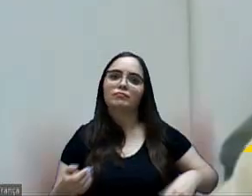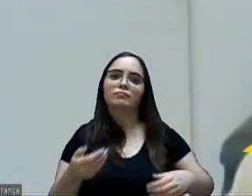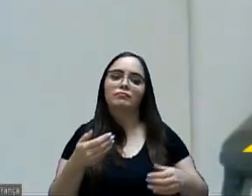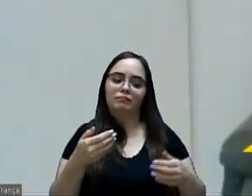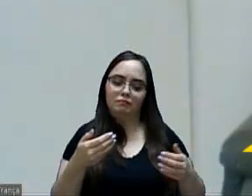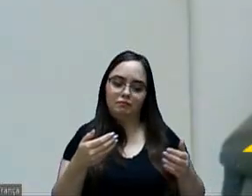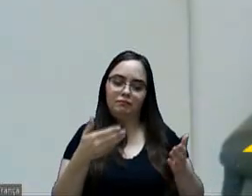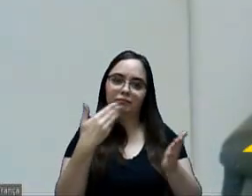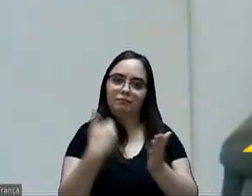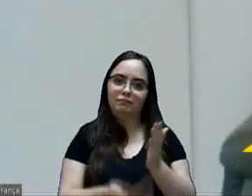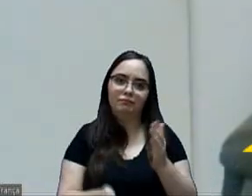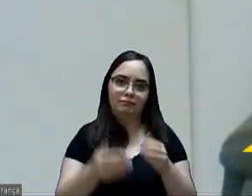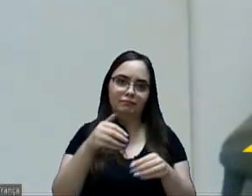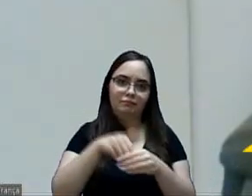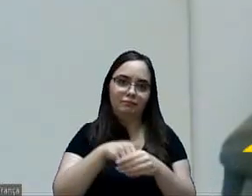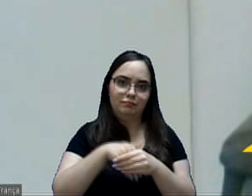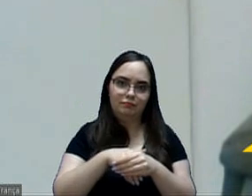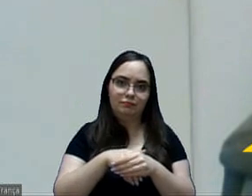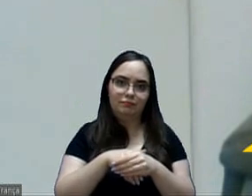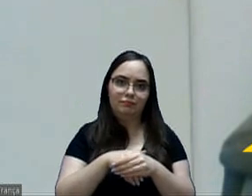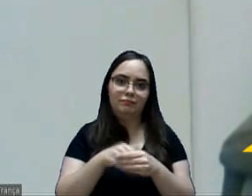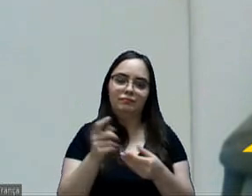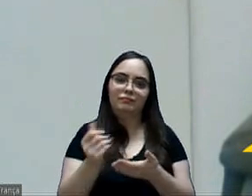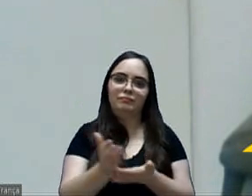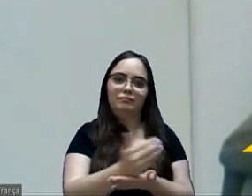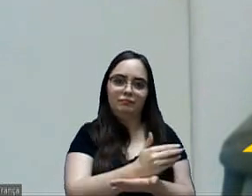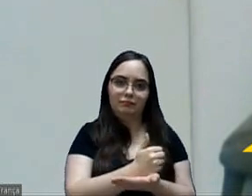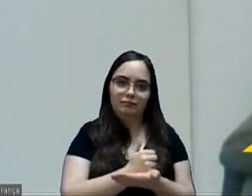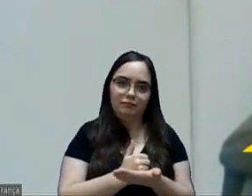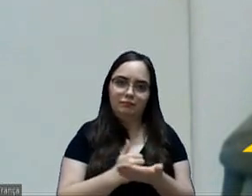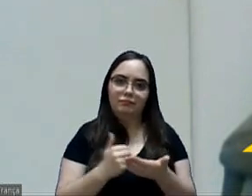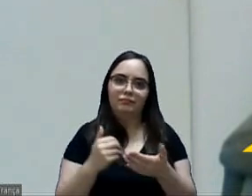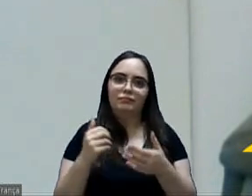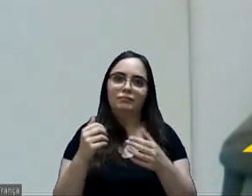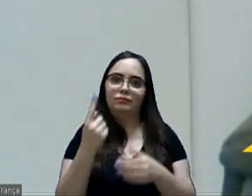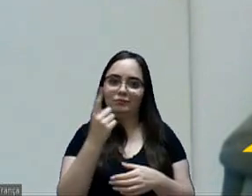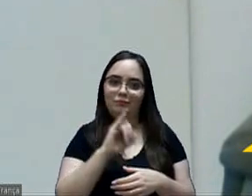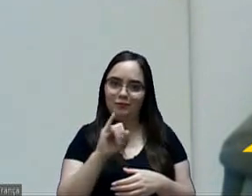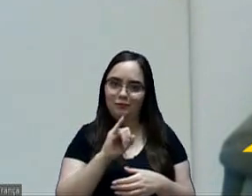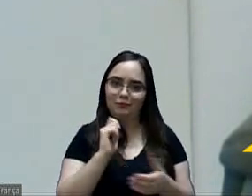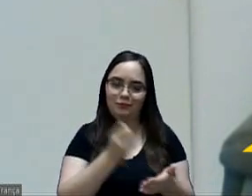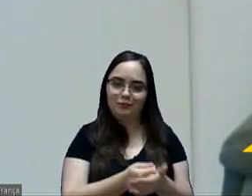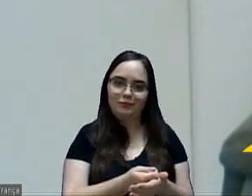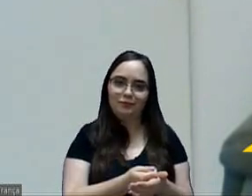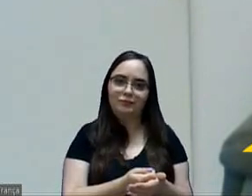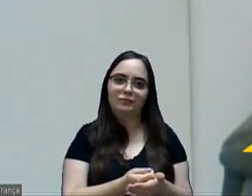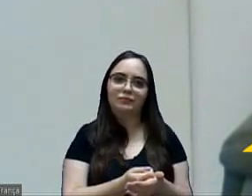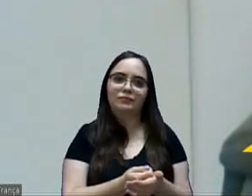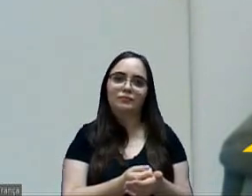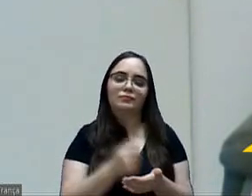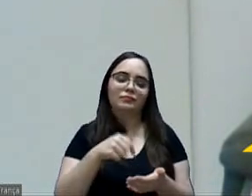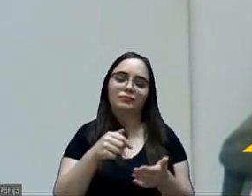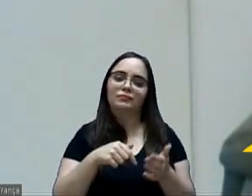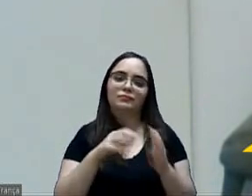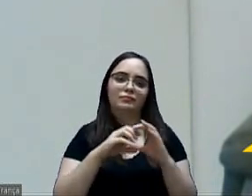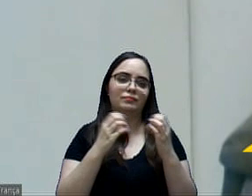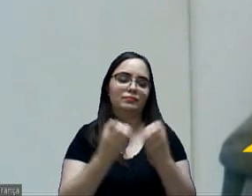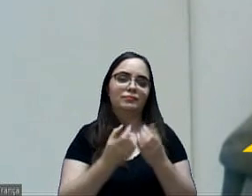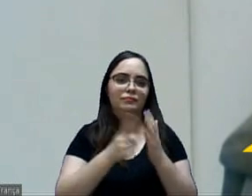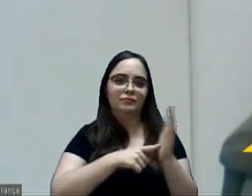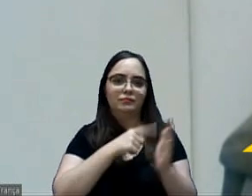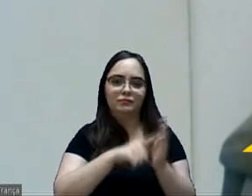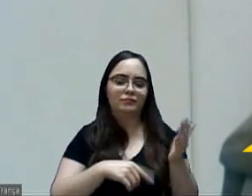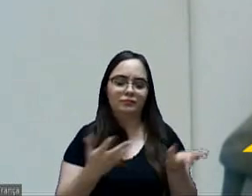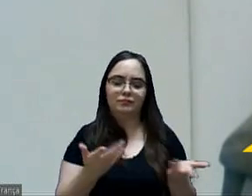ia com aumento de arrecadação num determinado imposto que esta casa rejeitou. De repente, vem isso